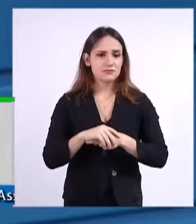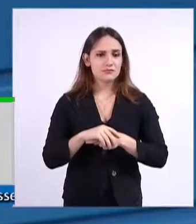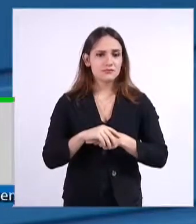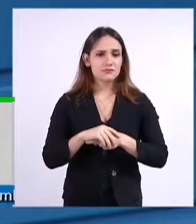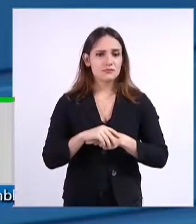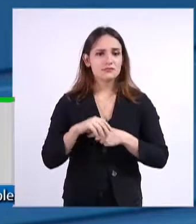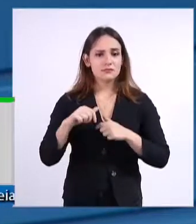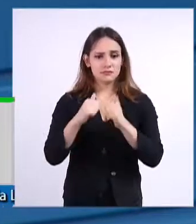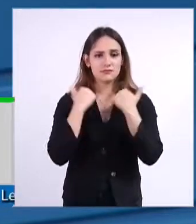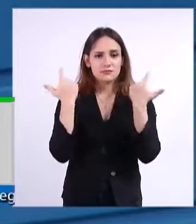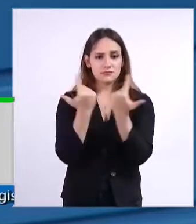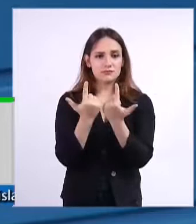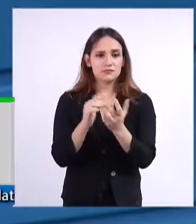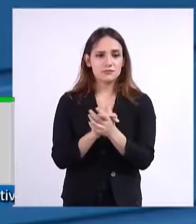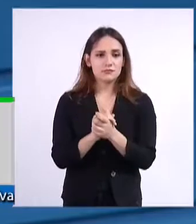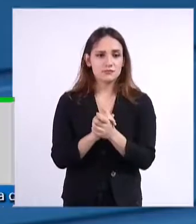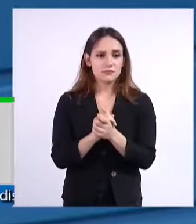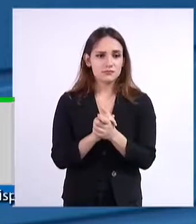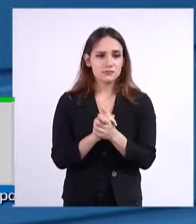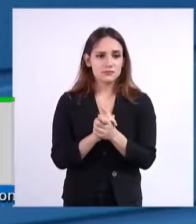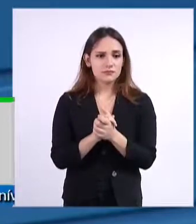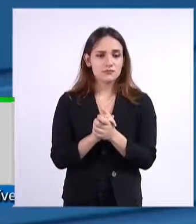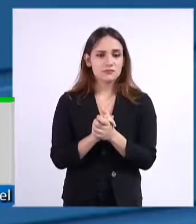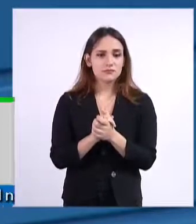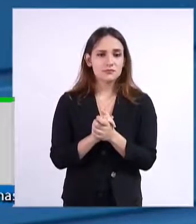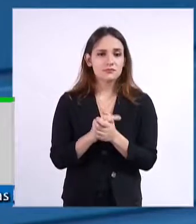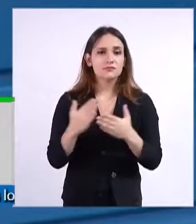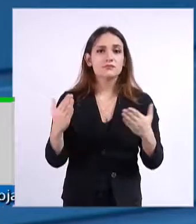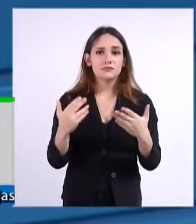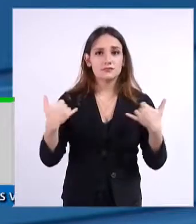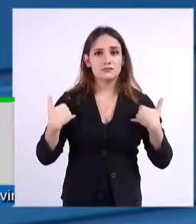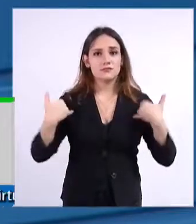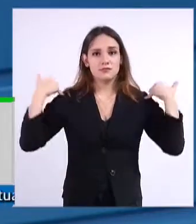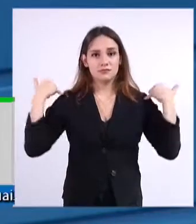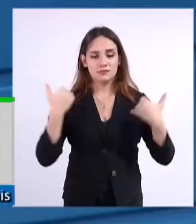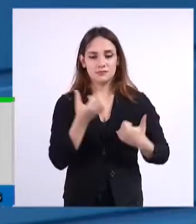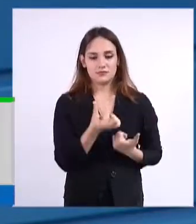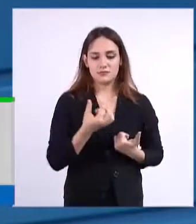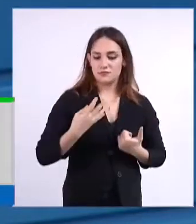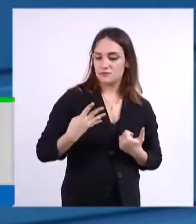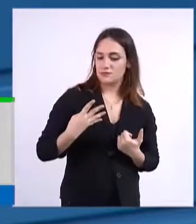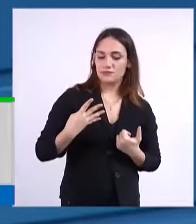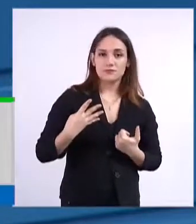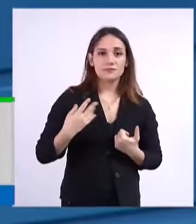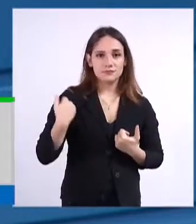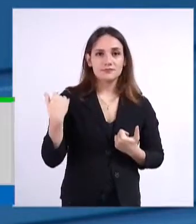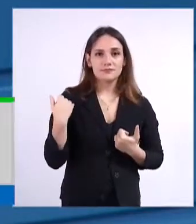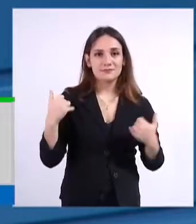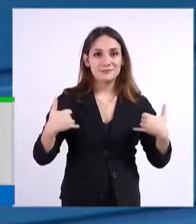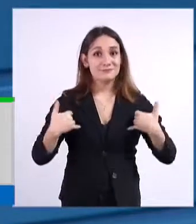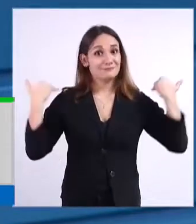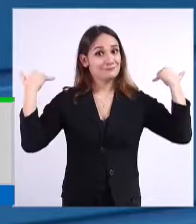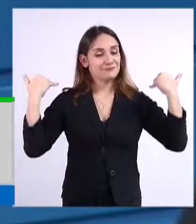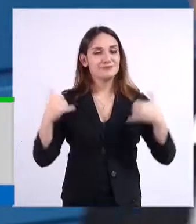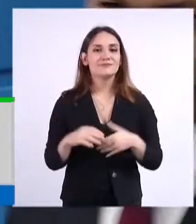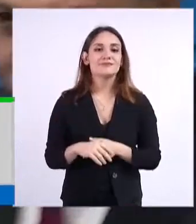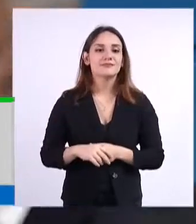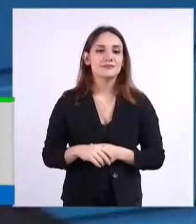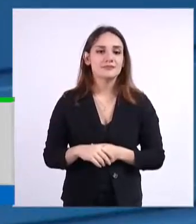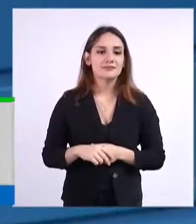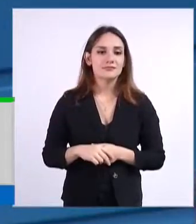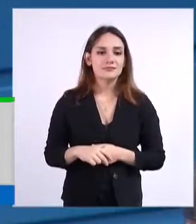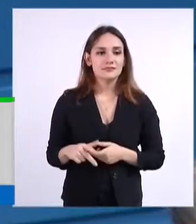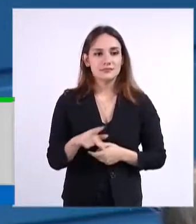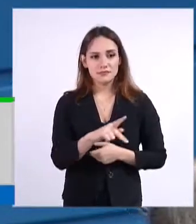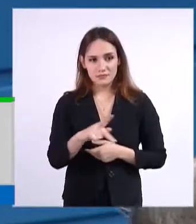do Mato Grosso do Sul ao nosso presidente, que hoje completa 64 anos de idade. Presidente